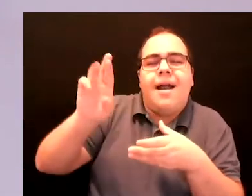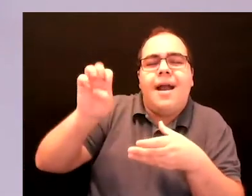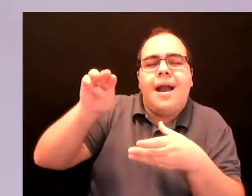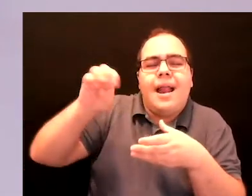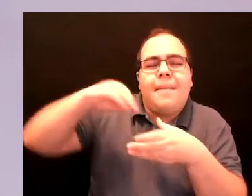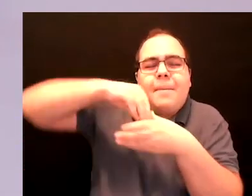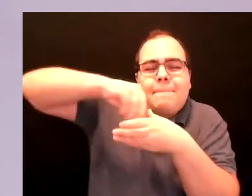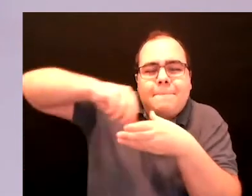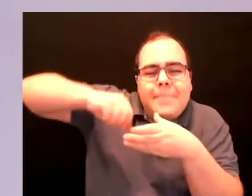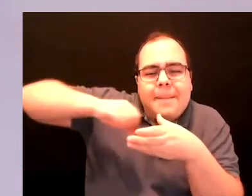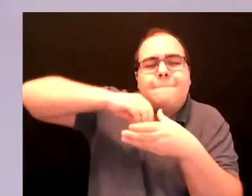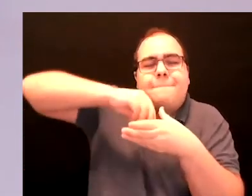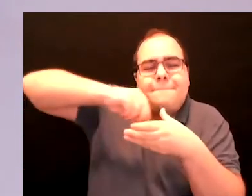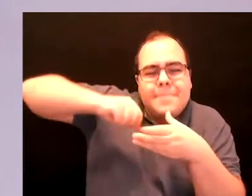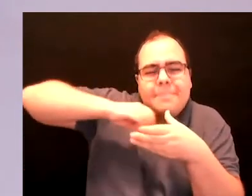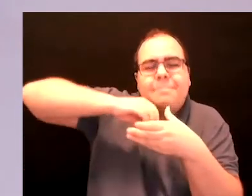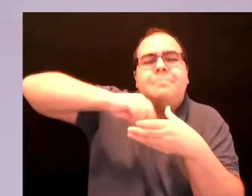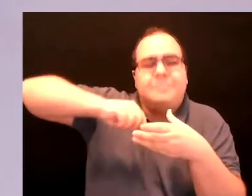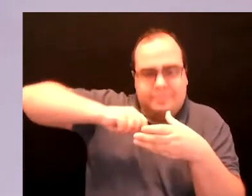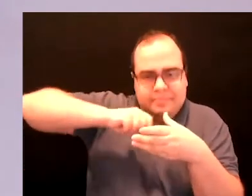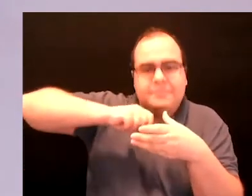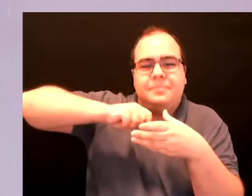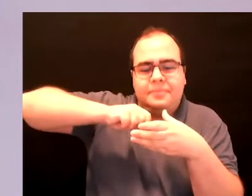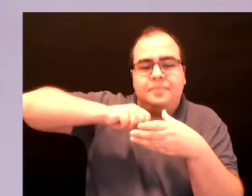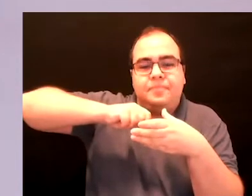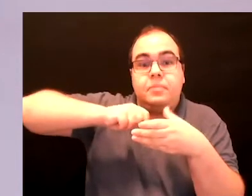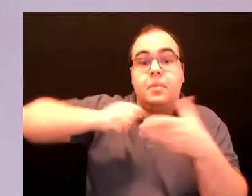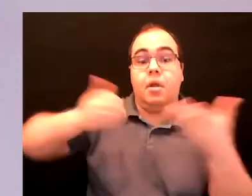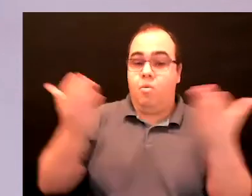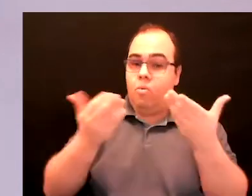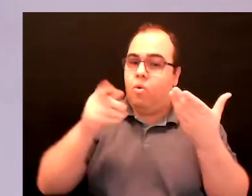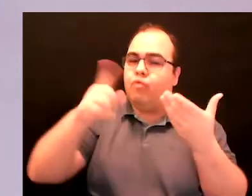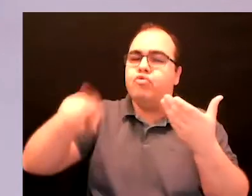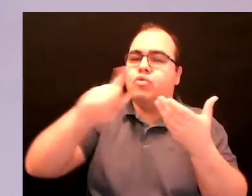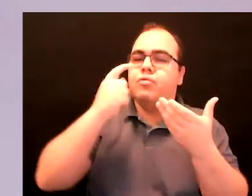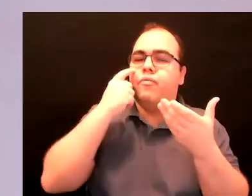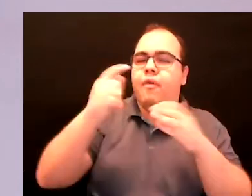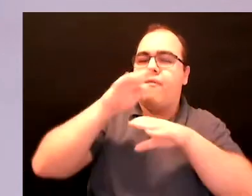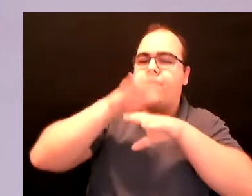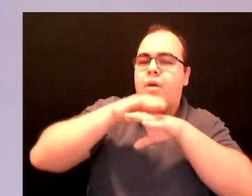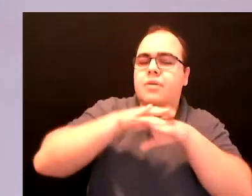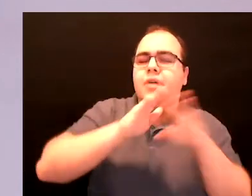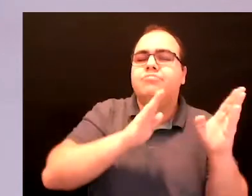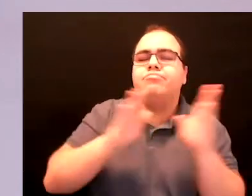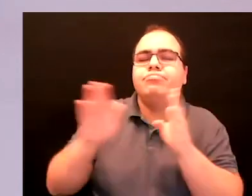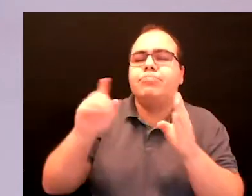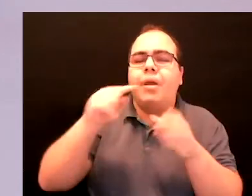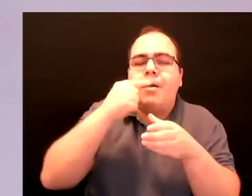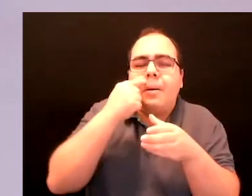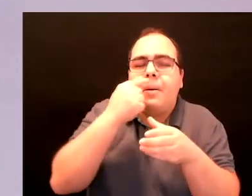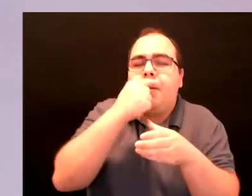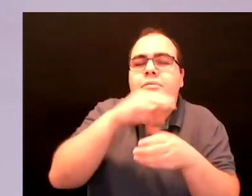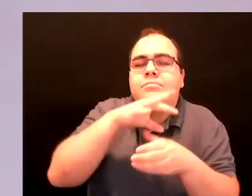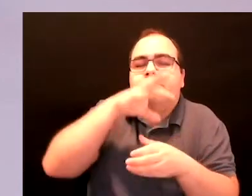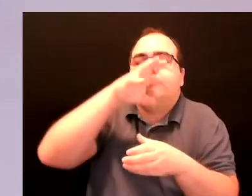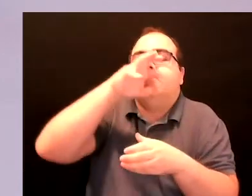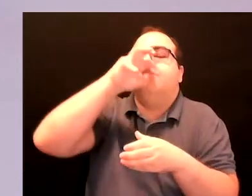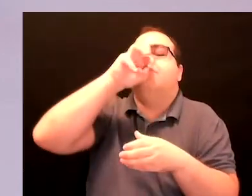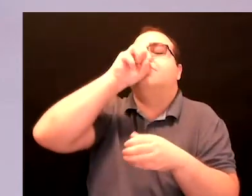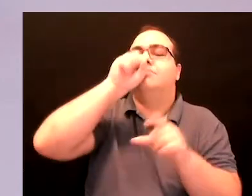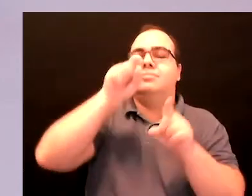uma pasta de tempero, né? Vocês vão, quando vocês estiverem fazendo, vocês vão poder sentir também o cheiro desse